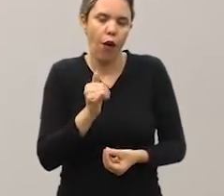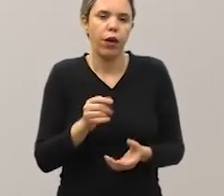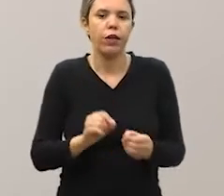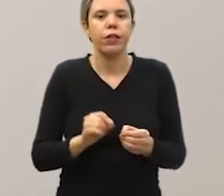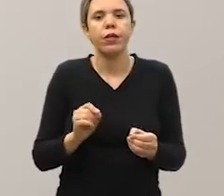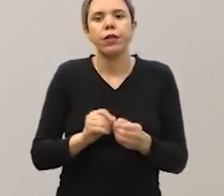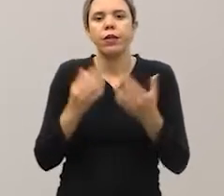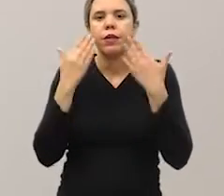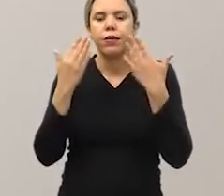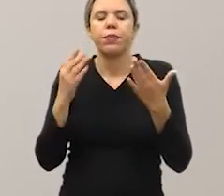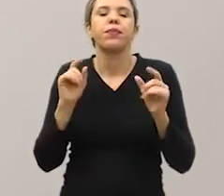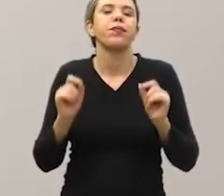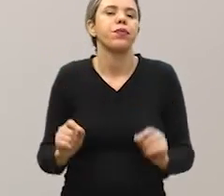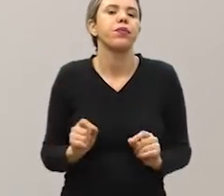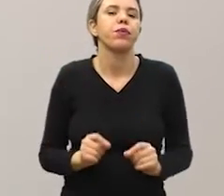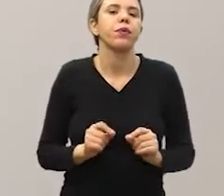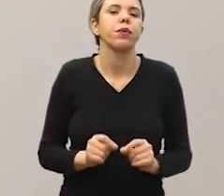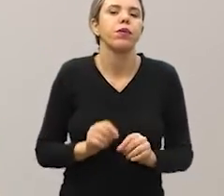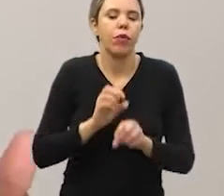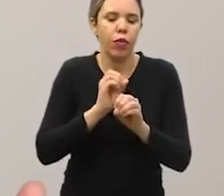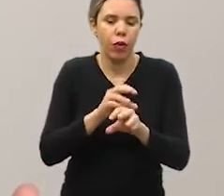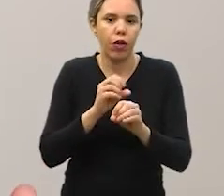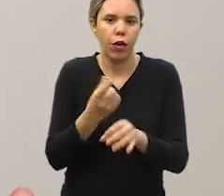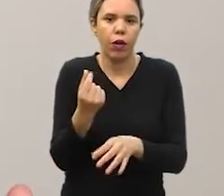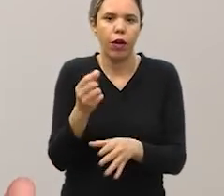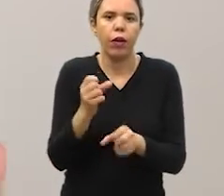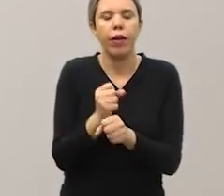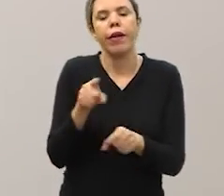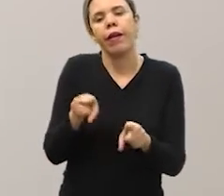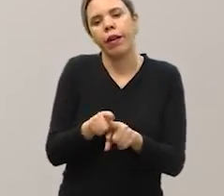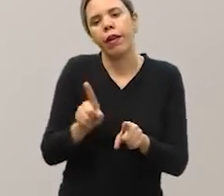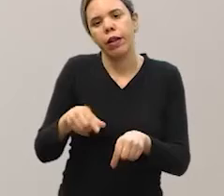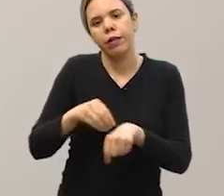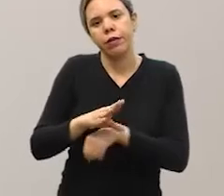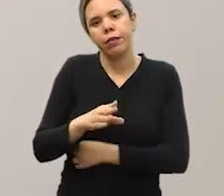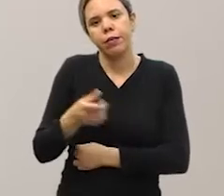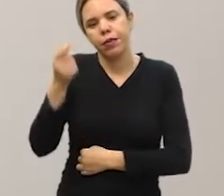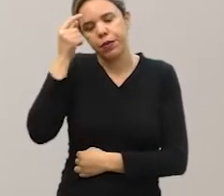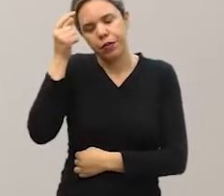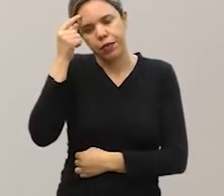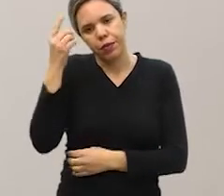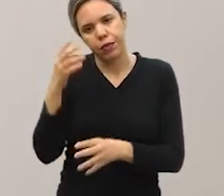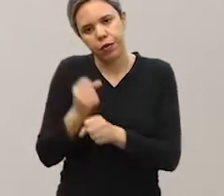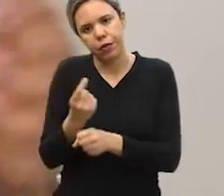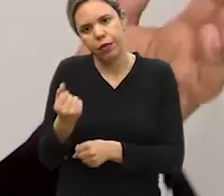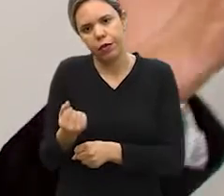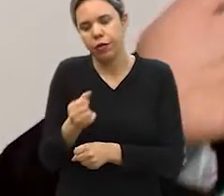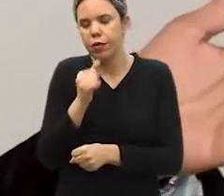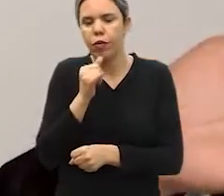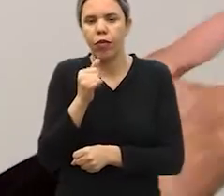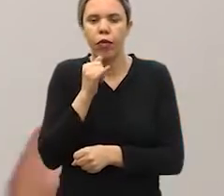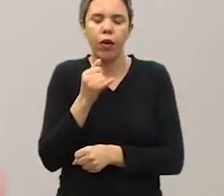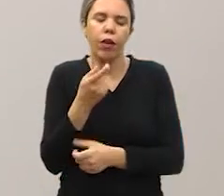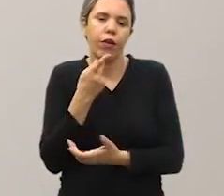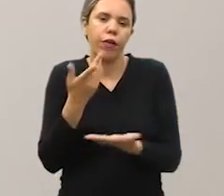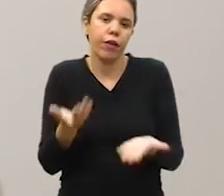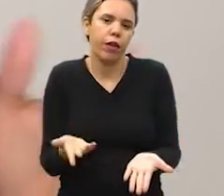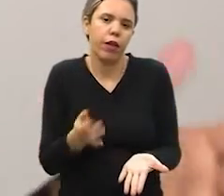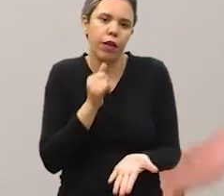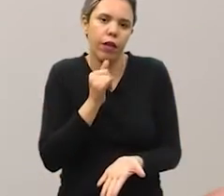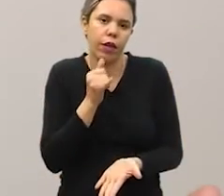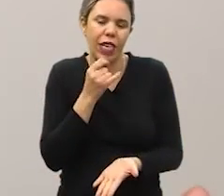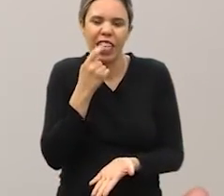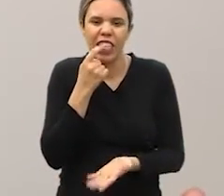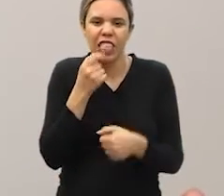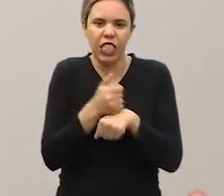do pressuposto que a educação financeira também traz muita consciência financeira. No caso, vamos supor o caso do exemplo